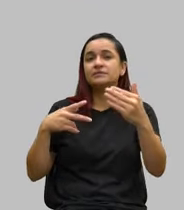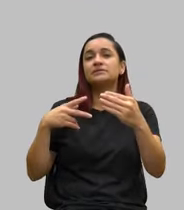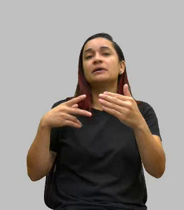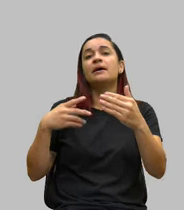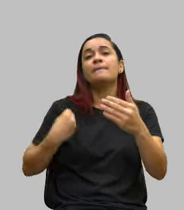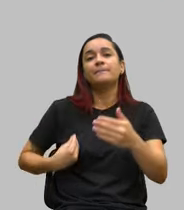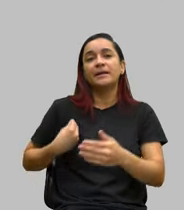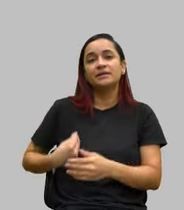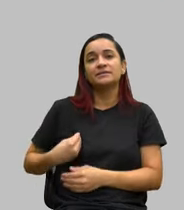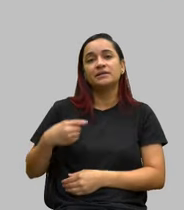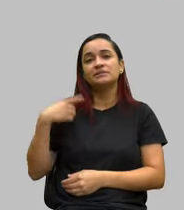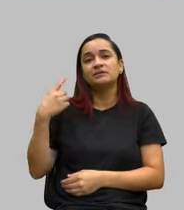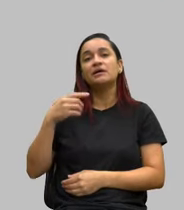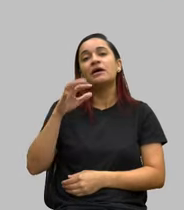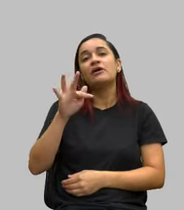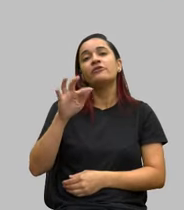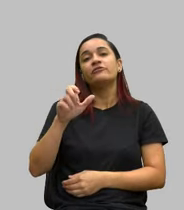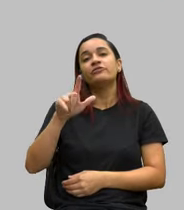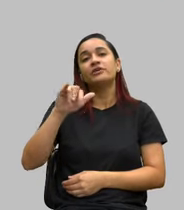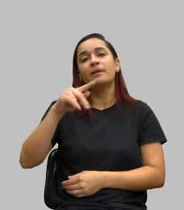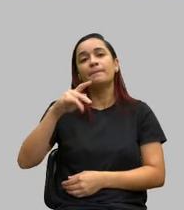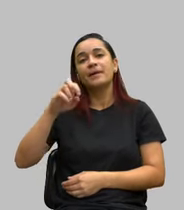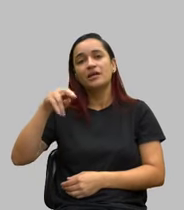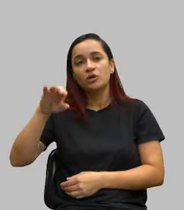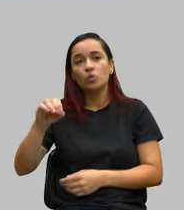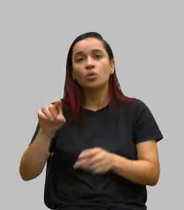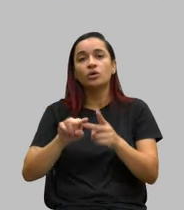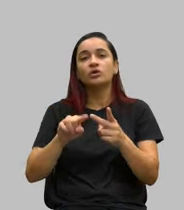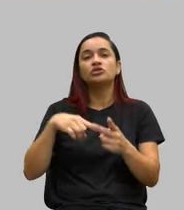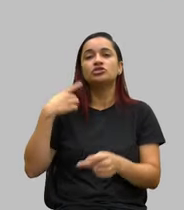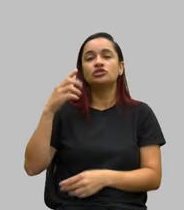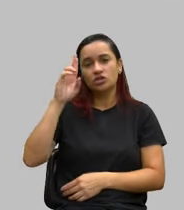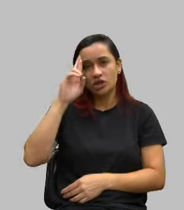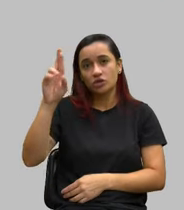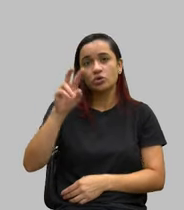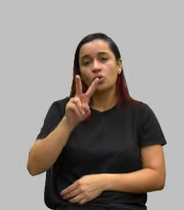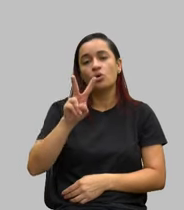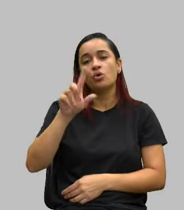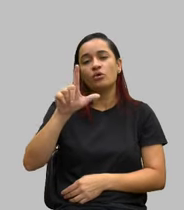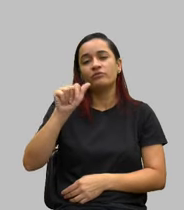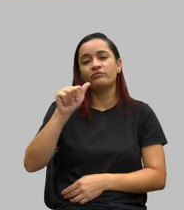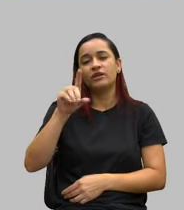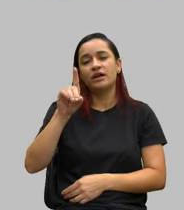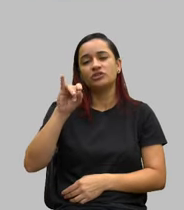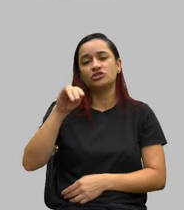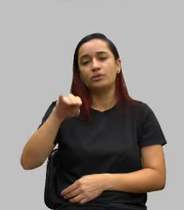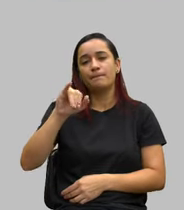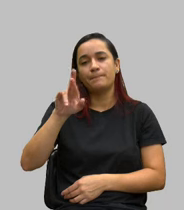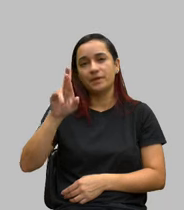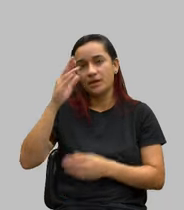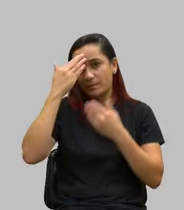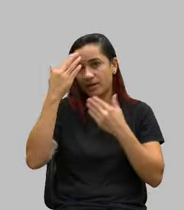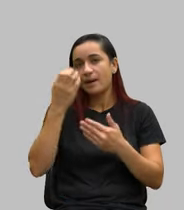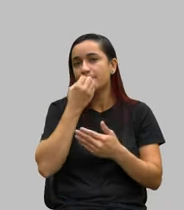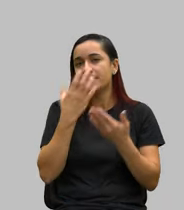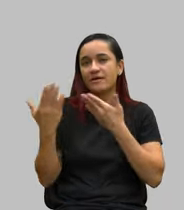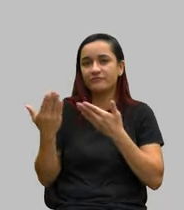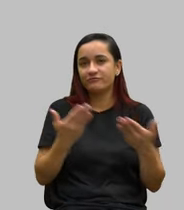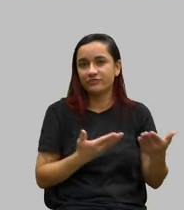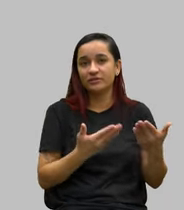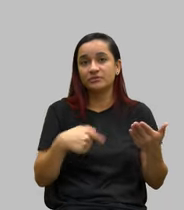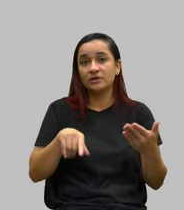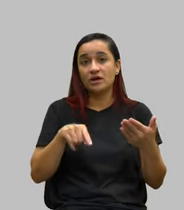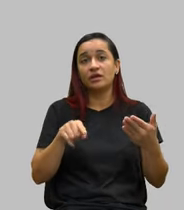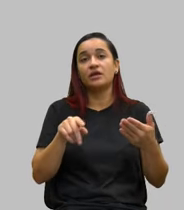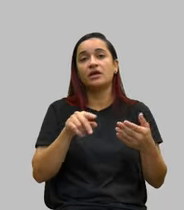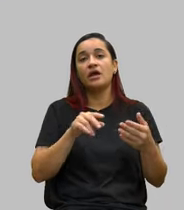o Jean Ton do diretor Vladimir Dantas sejam muito bem-vindos e o formato do Assembleia fiscalista é